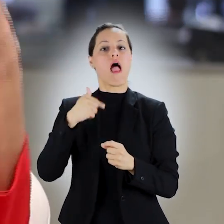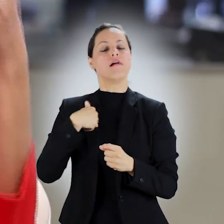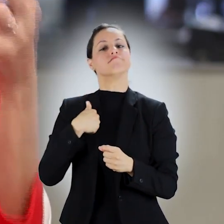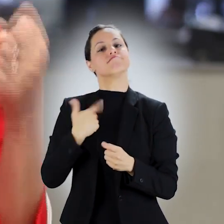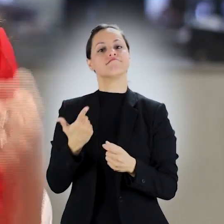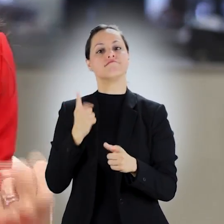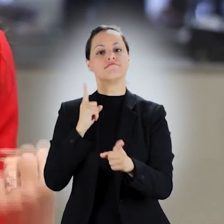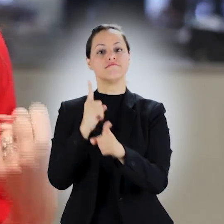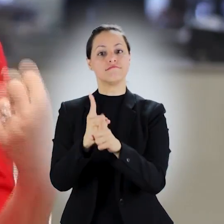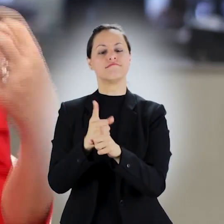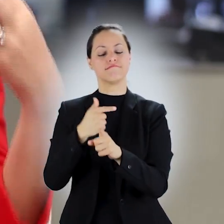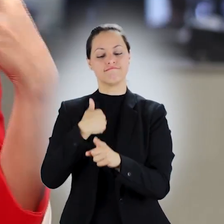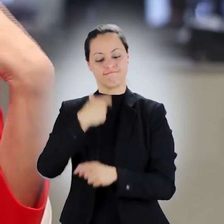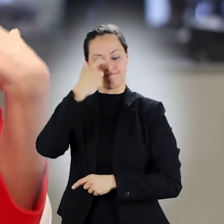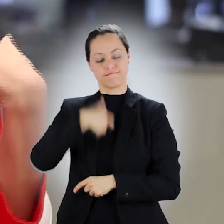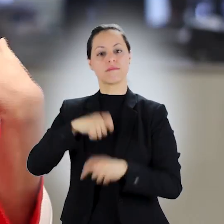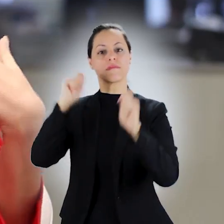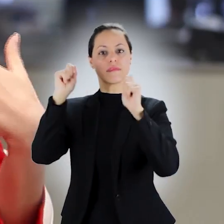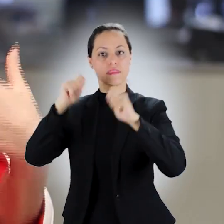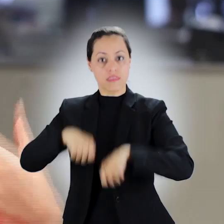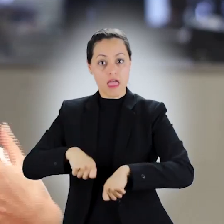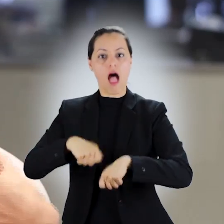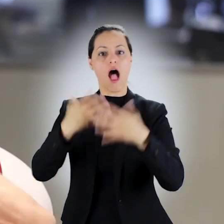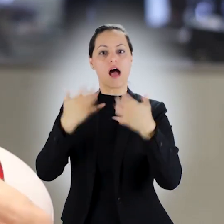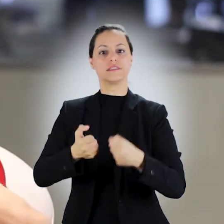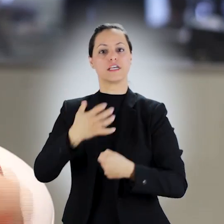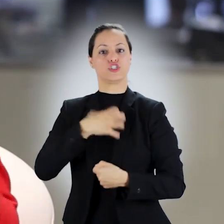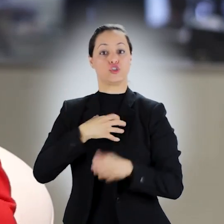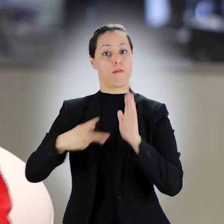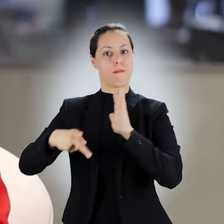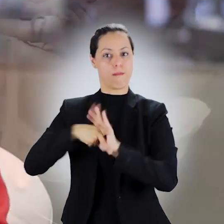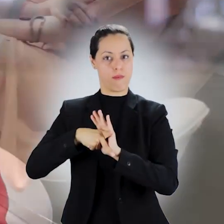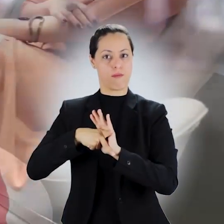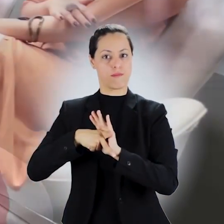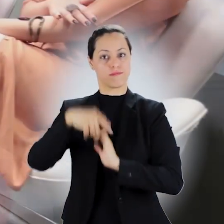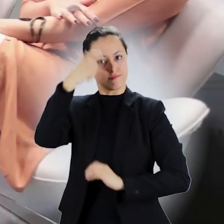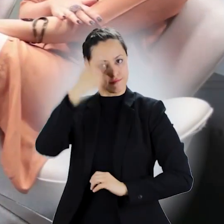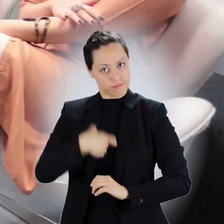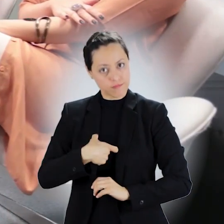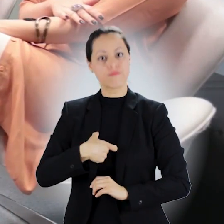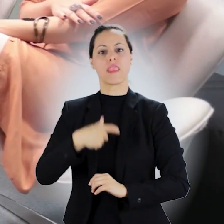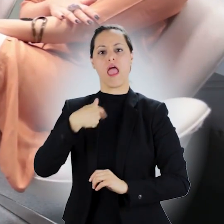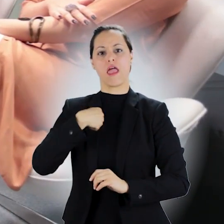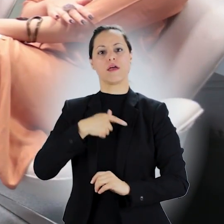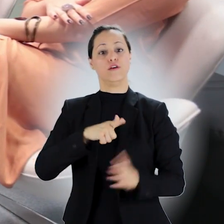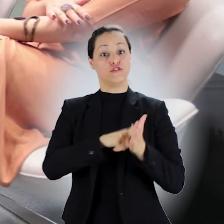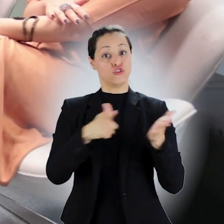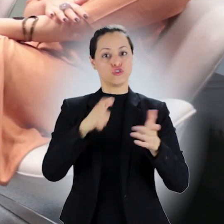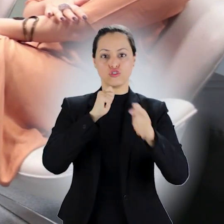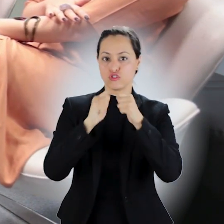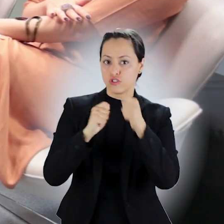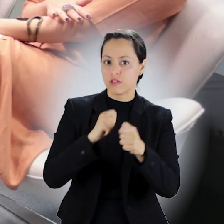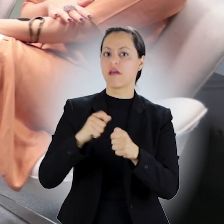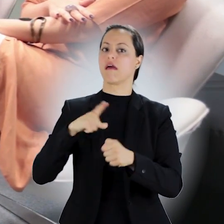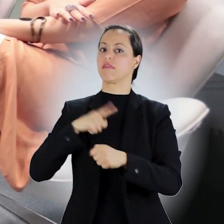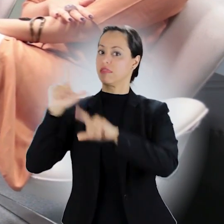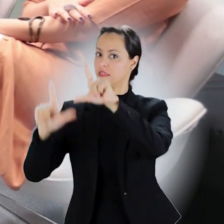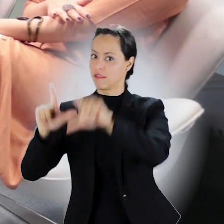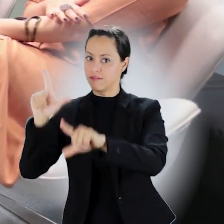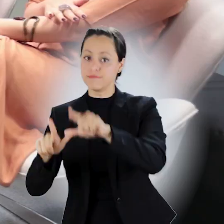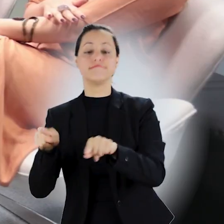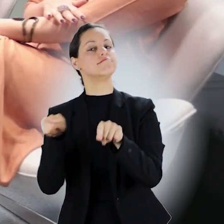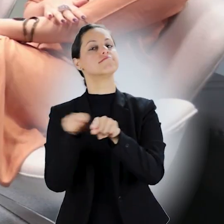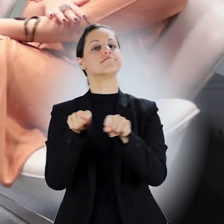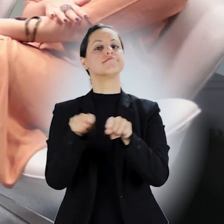eu realmente assimilei e me aceitei. Falei, não, eu sou essa pessoa. Eu sou jornalista, eu tenho uma carreira na TV, mas